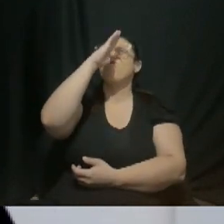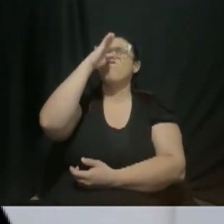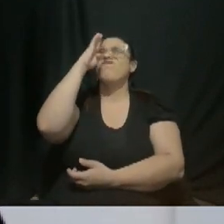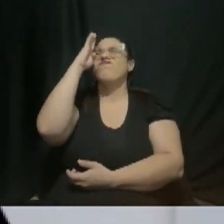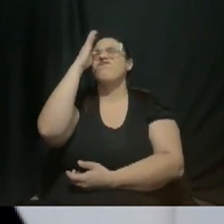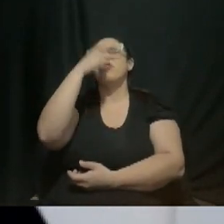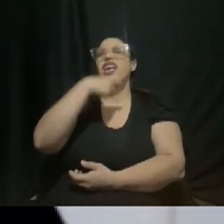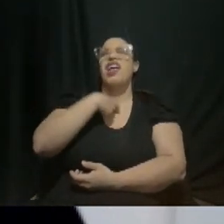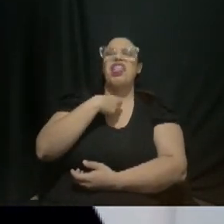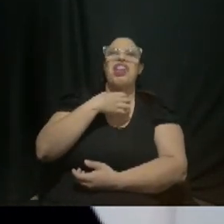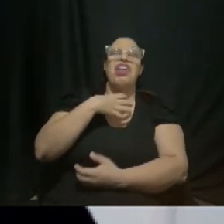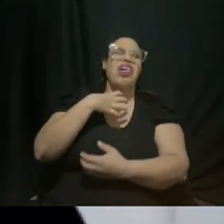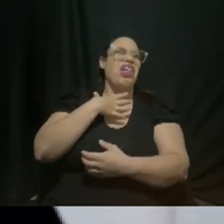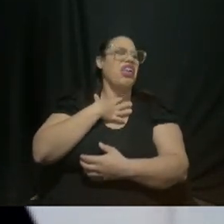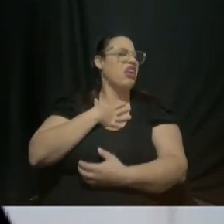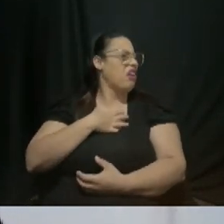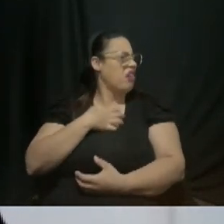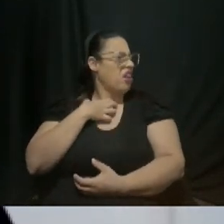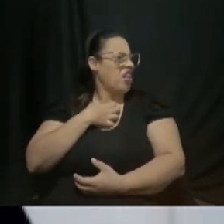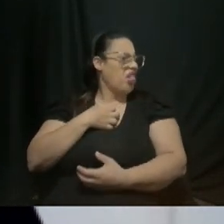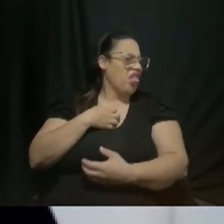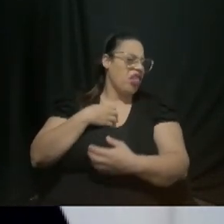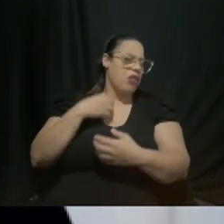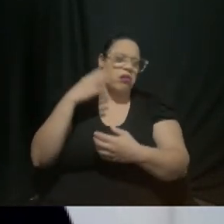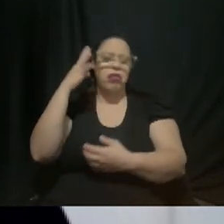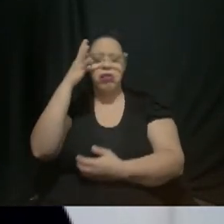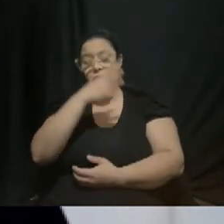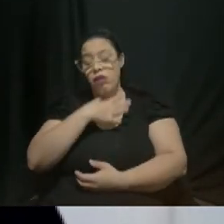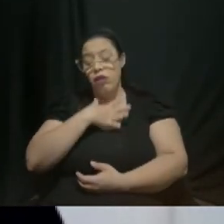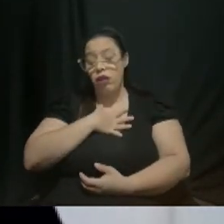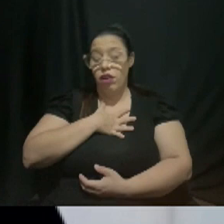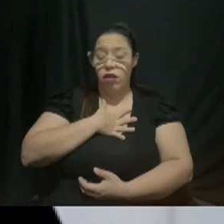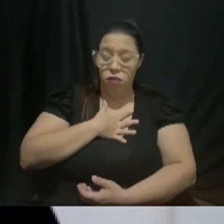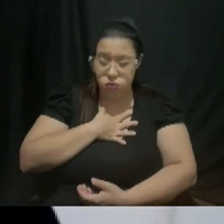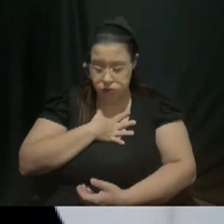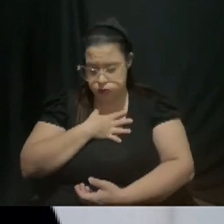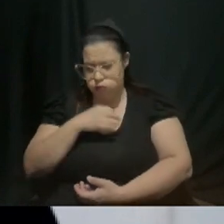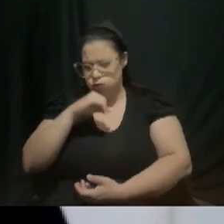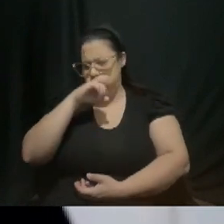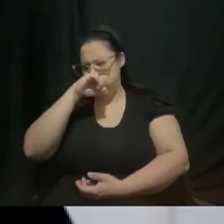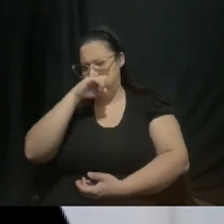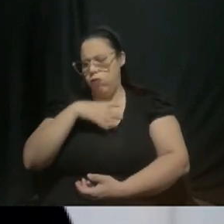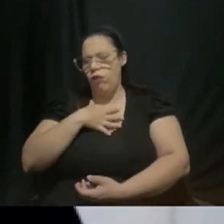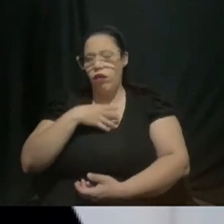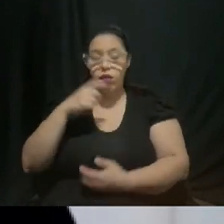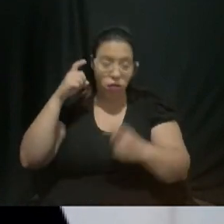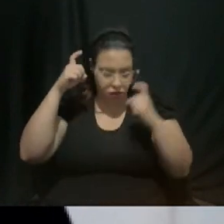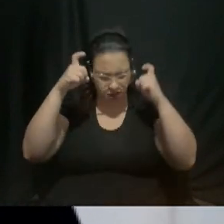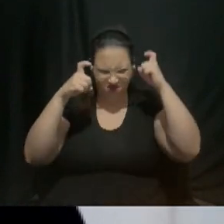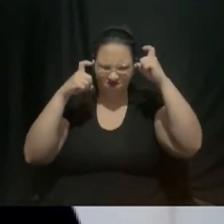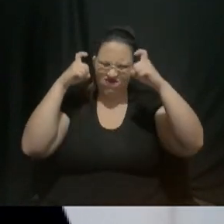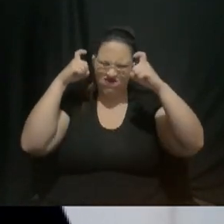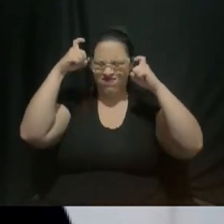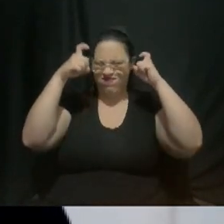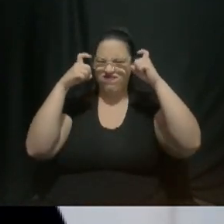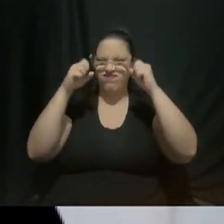um tremor, se eu estou passando mal, se eu estou tonta, fica até essa confusão, né? Porque às vezes a gente não para pensar, caramba, foi um tremor que está acontecendo aqui no